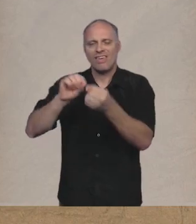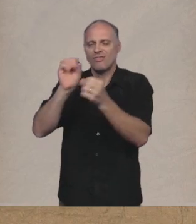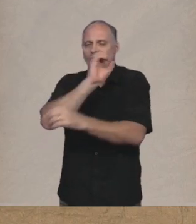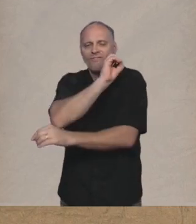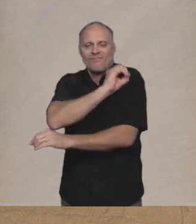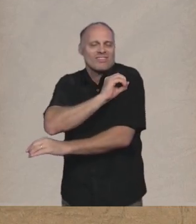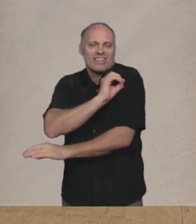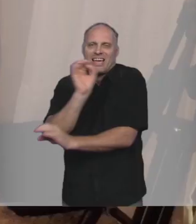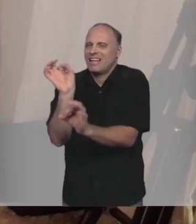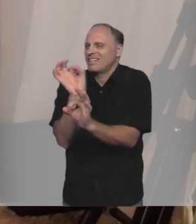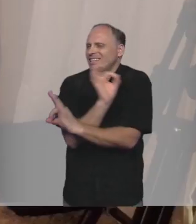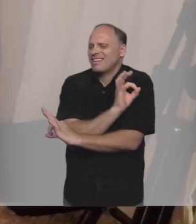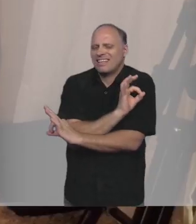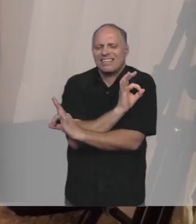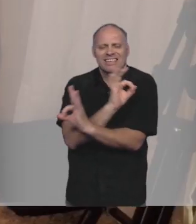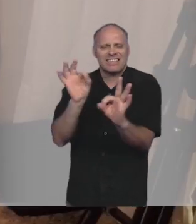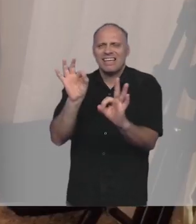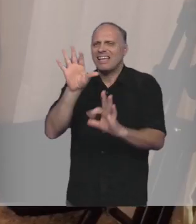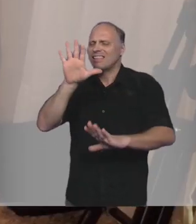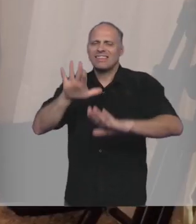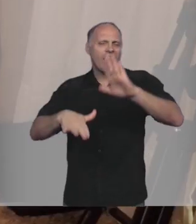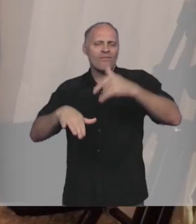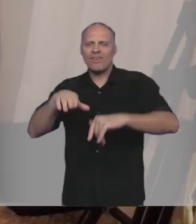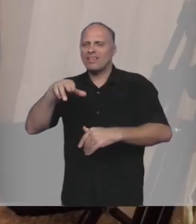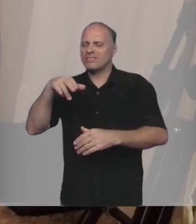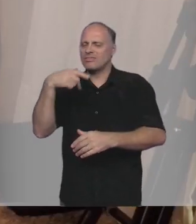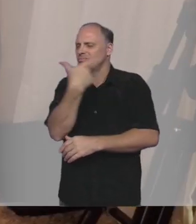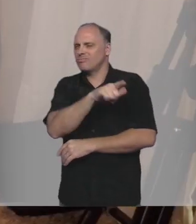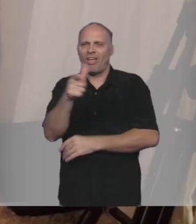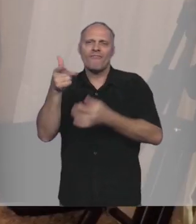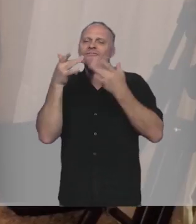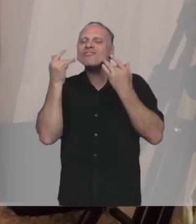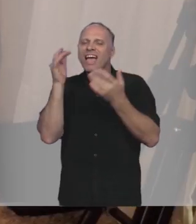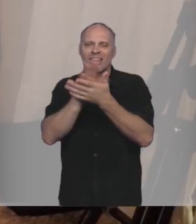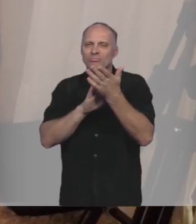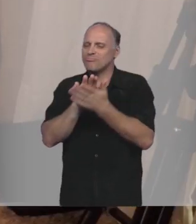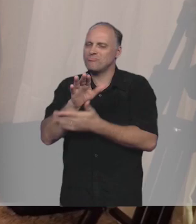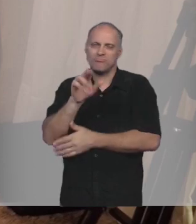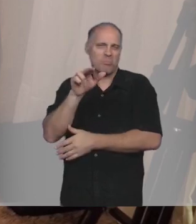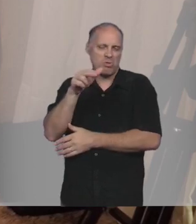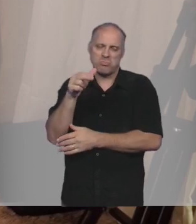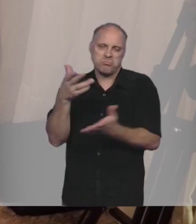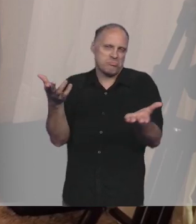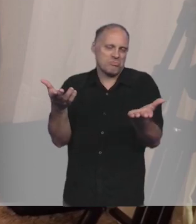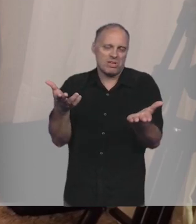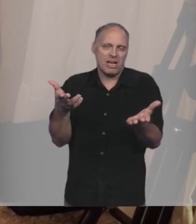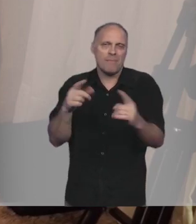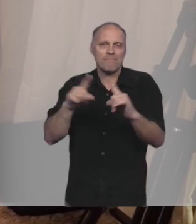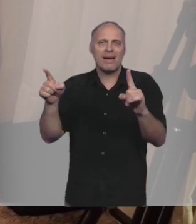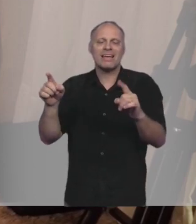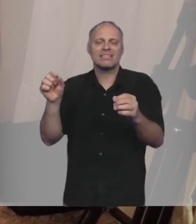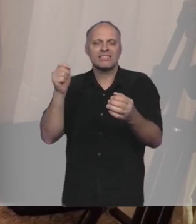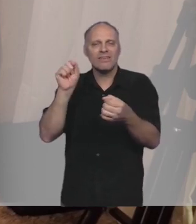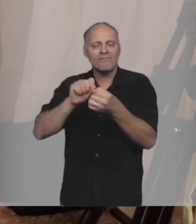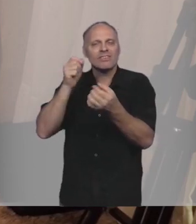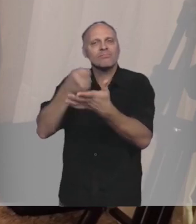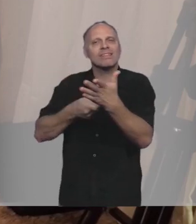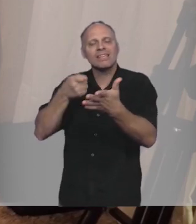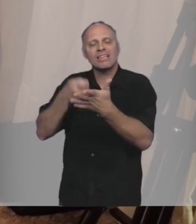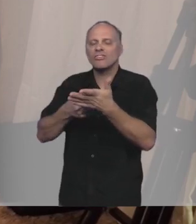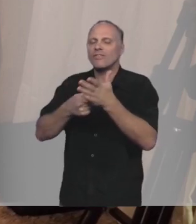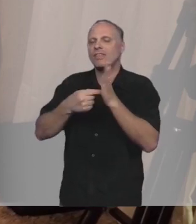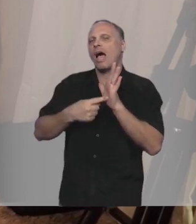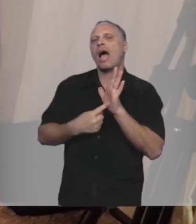nenhuma oficina. Talvez eu nem tenha feito teatro, né, na verdade, mas eu fiz uma tentativa